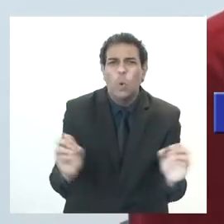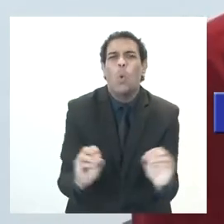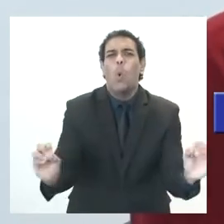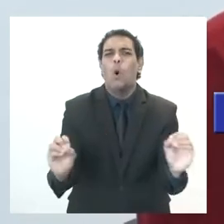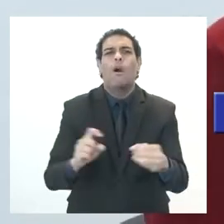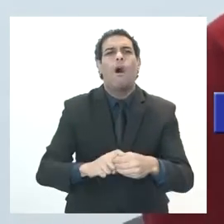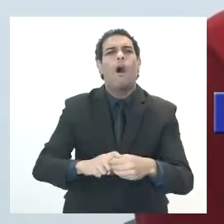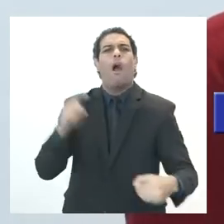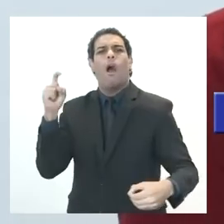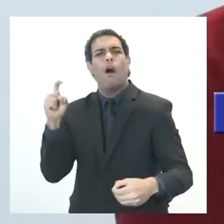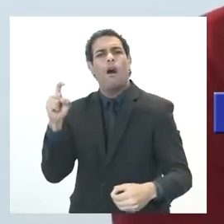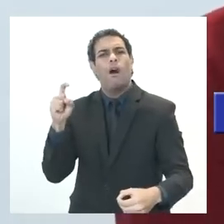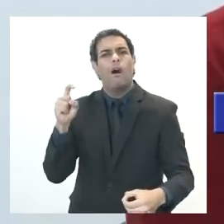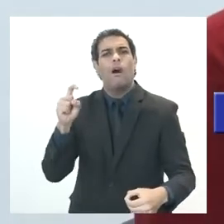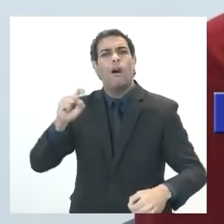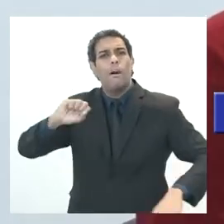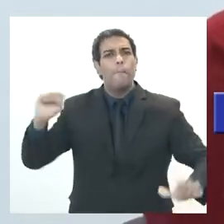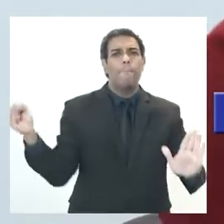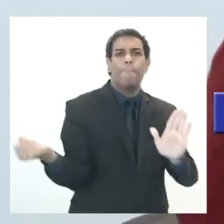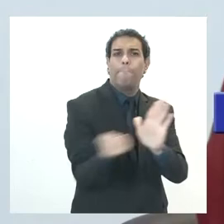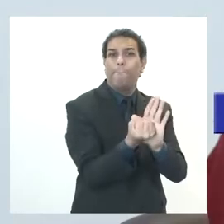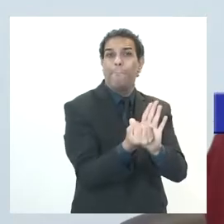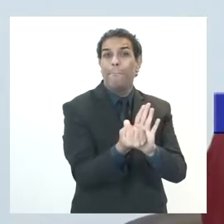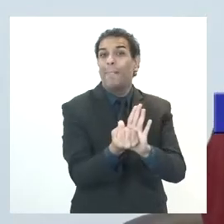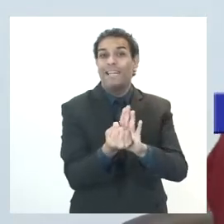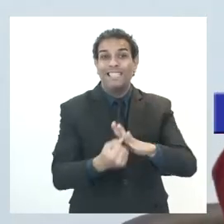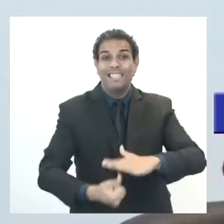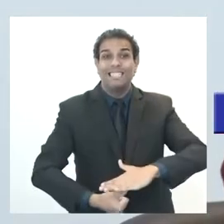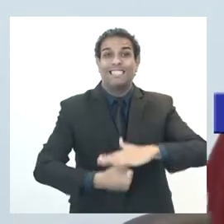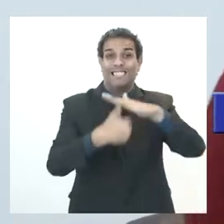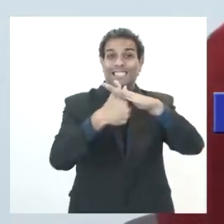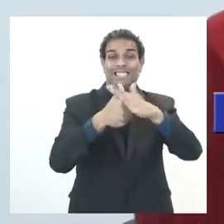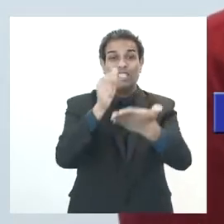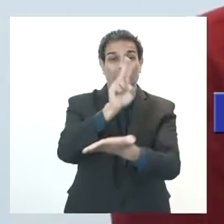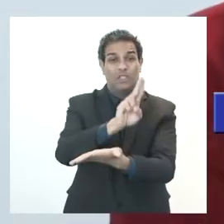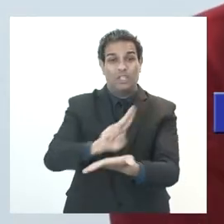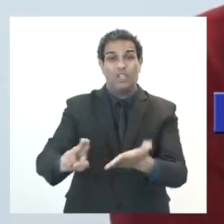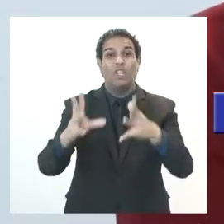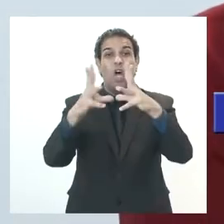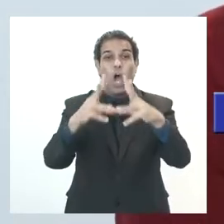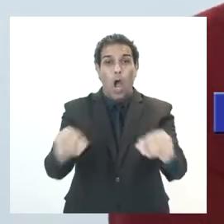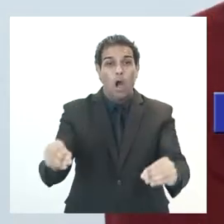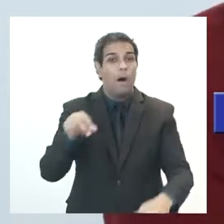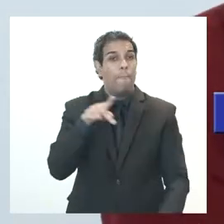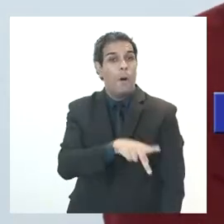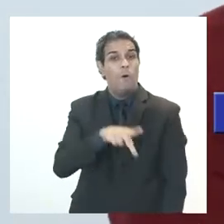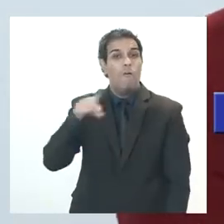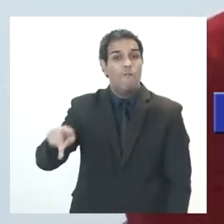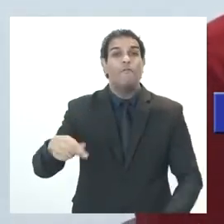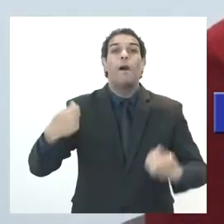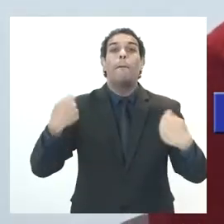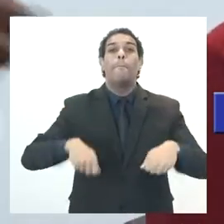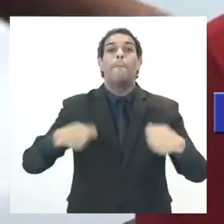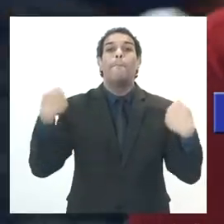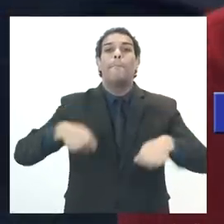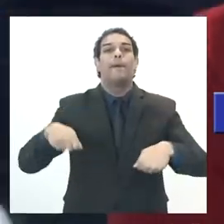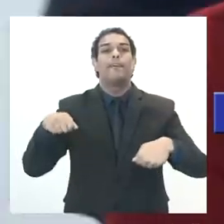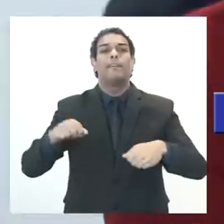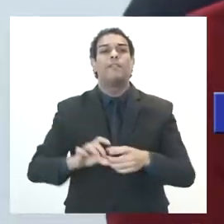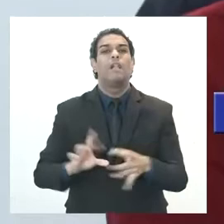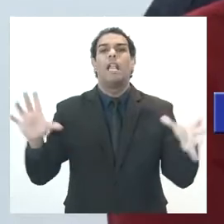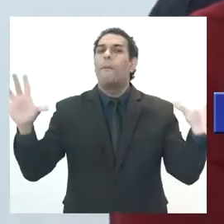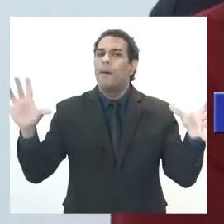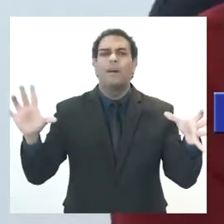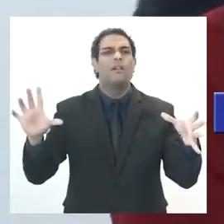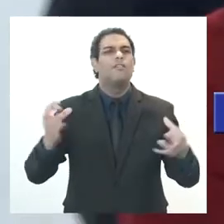impacto disso para o ensino é tirar autonomia do professor para ensinar o professor ele precisa ter liberdade de cátedra